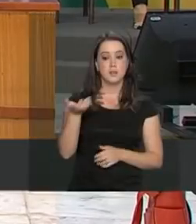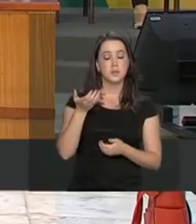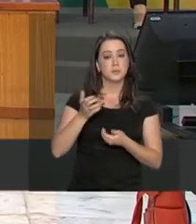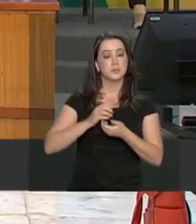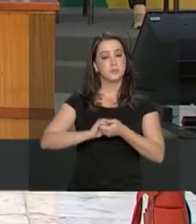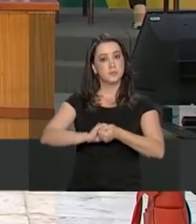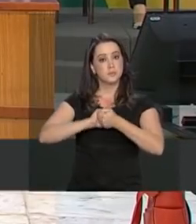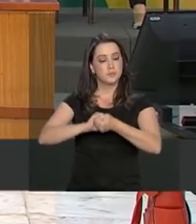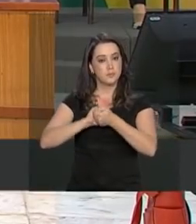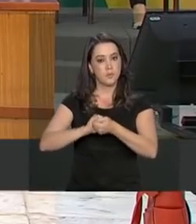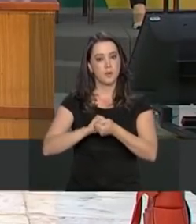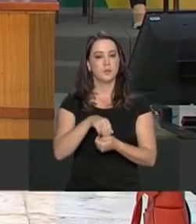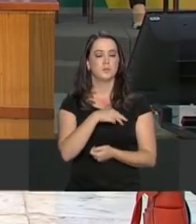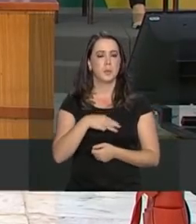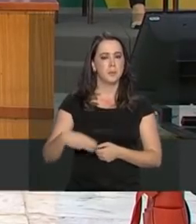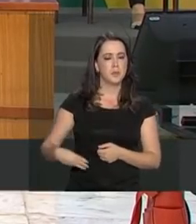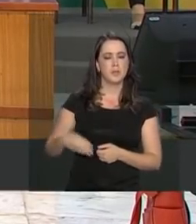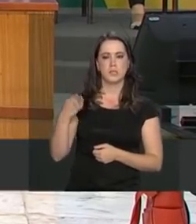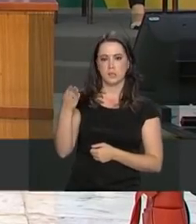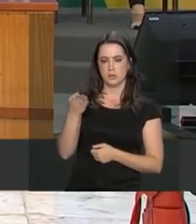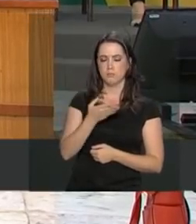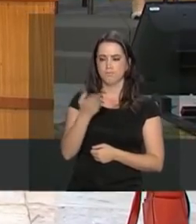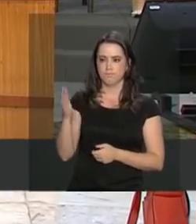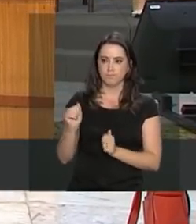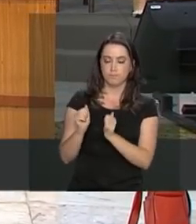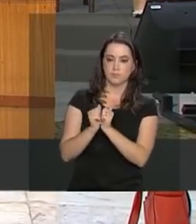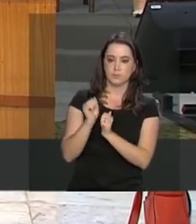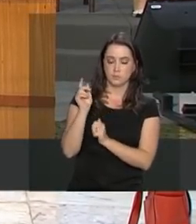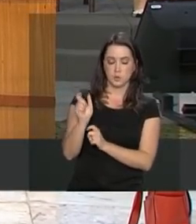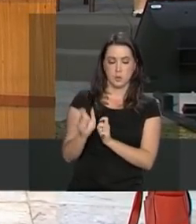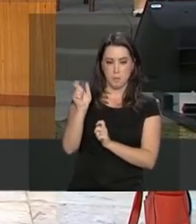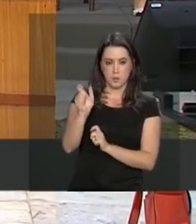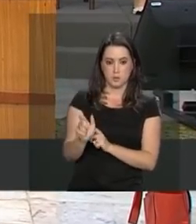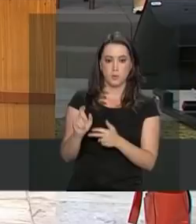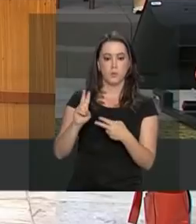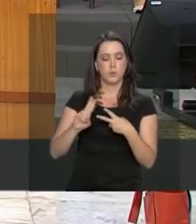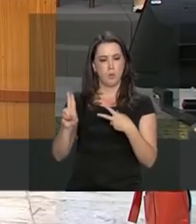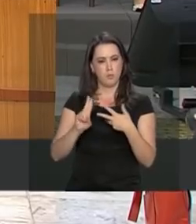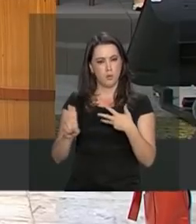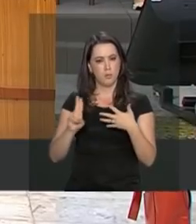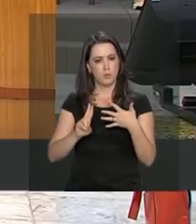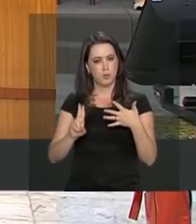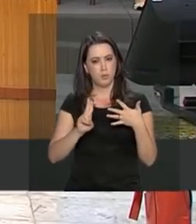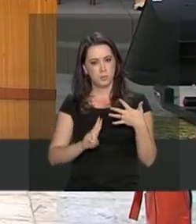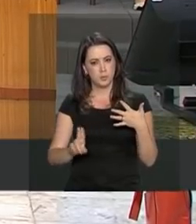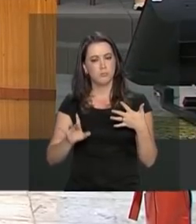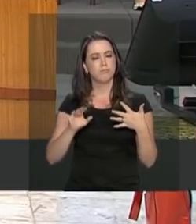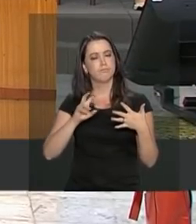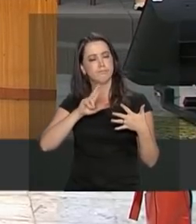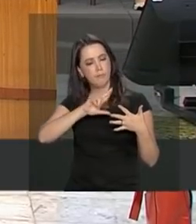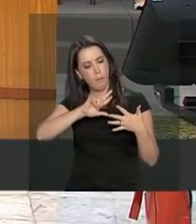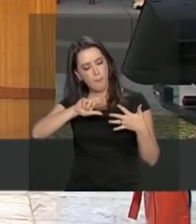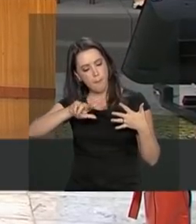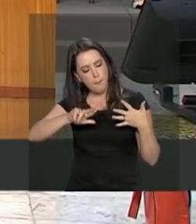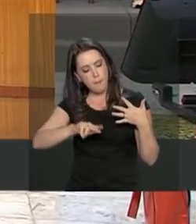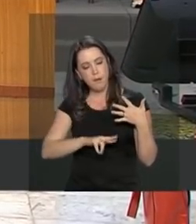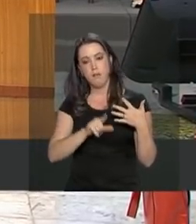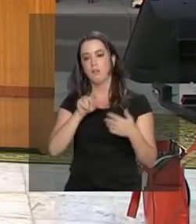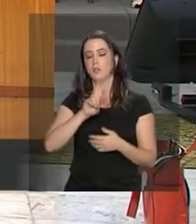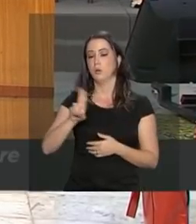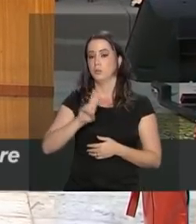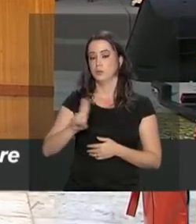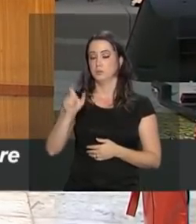franco ronaldo fonseca carlos central beto mansur darcísio perondi